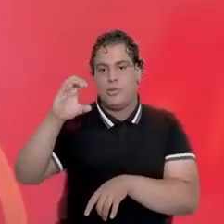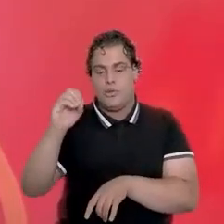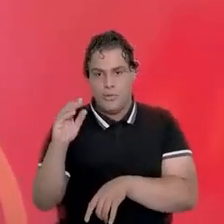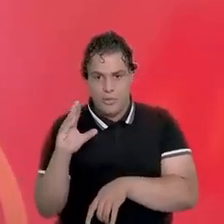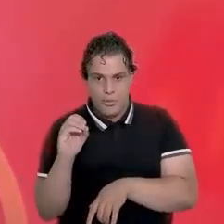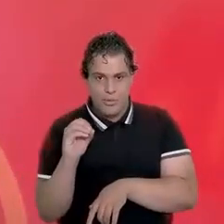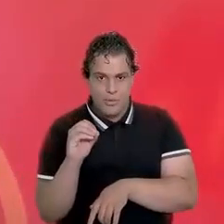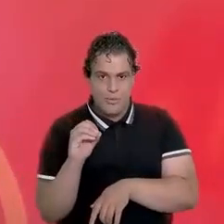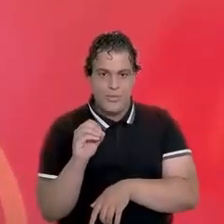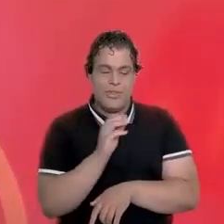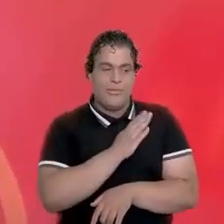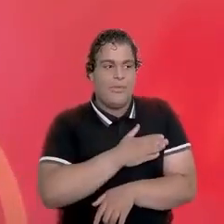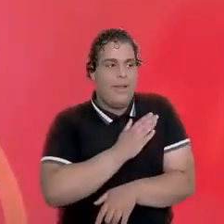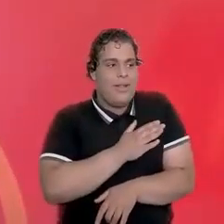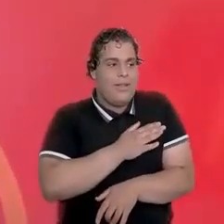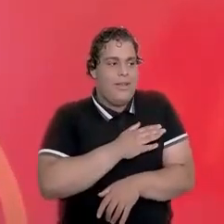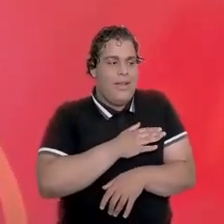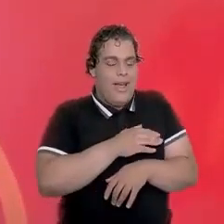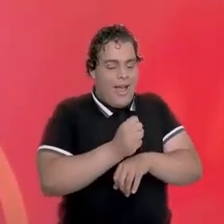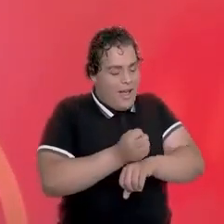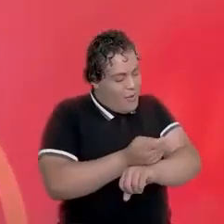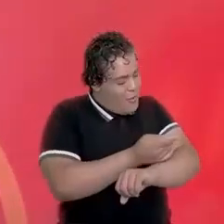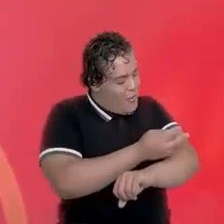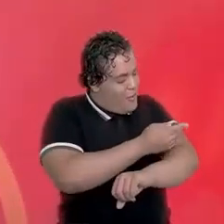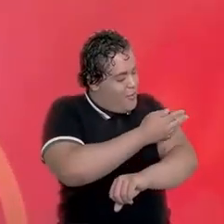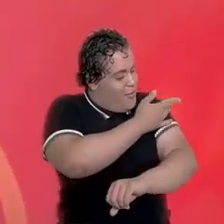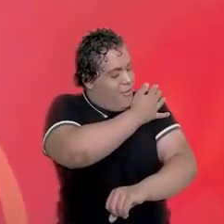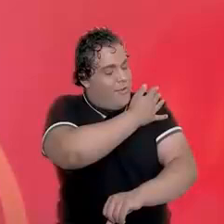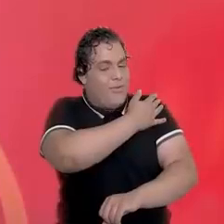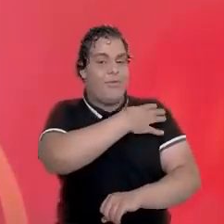coração. Ele é o filho do cerrado,